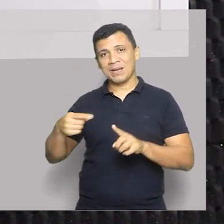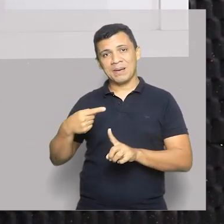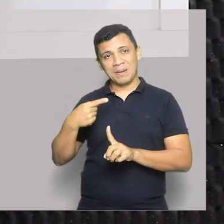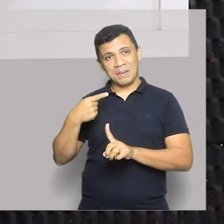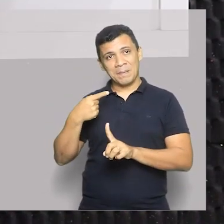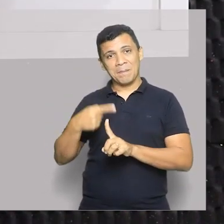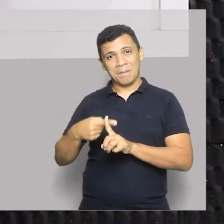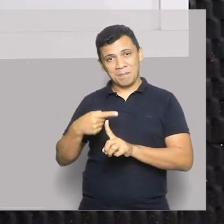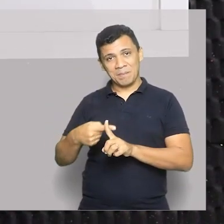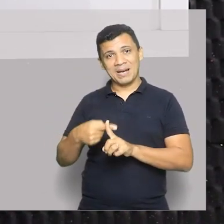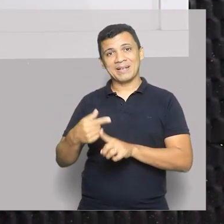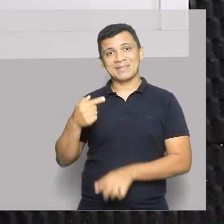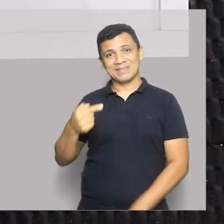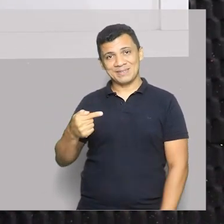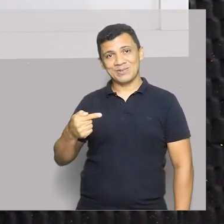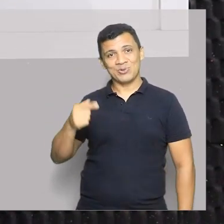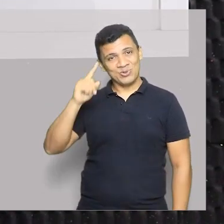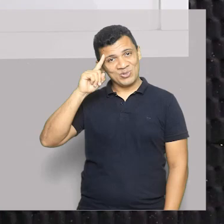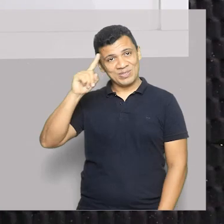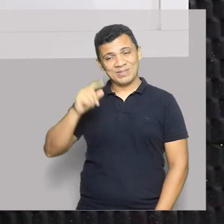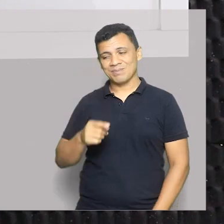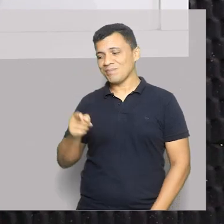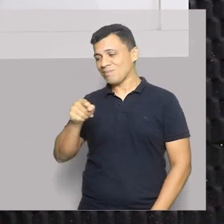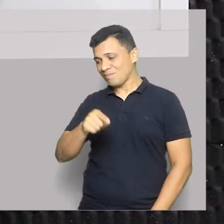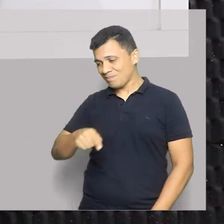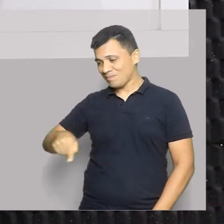Depois você vai ter mais 7 dias.